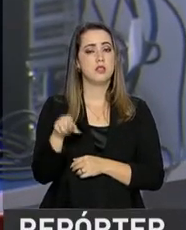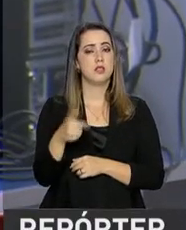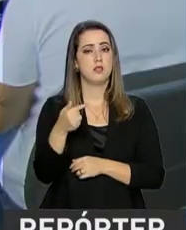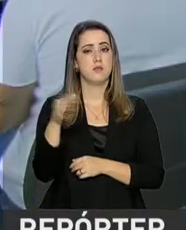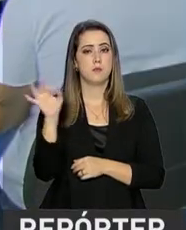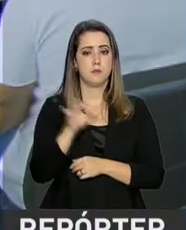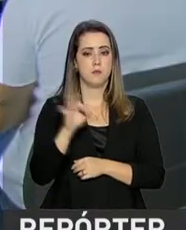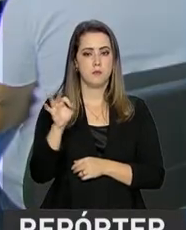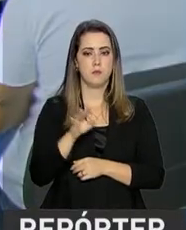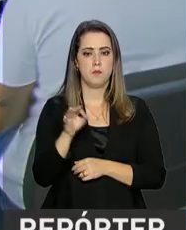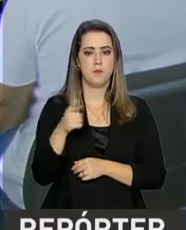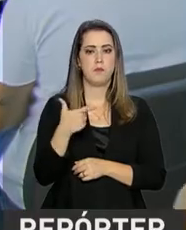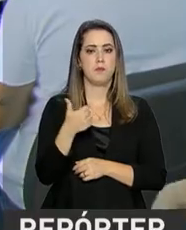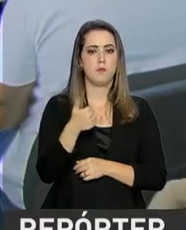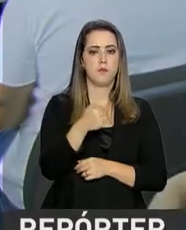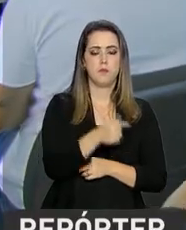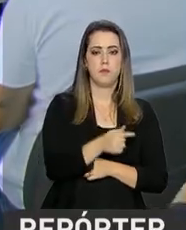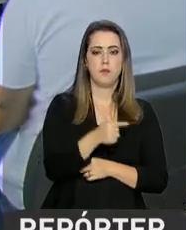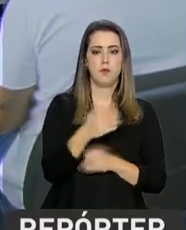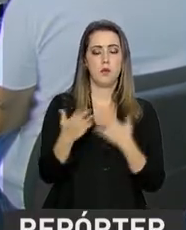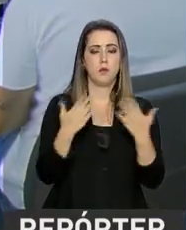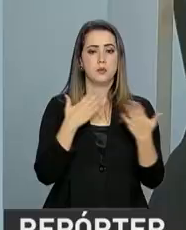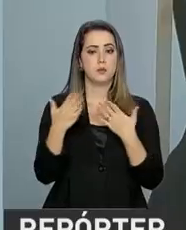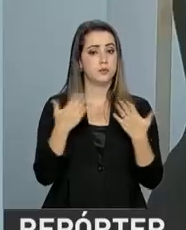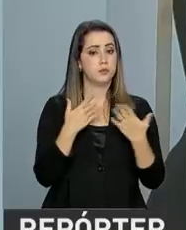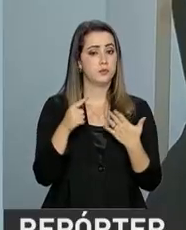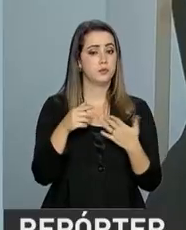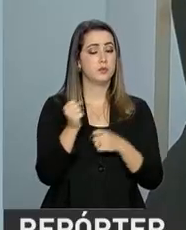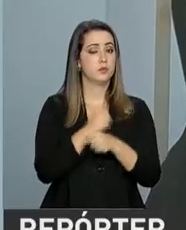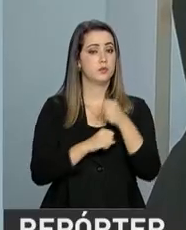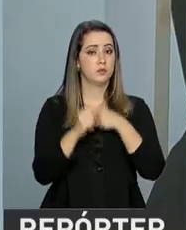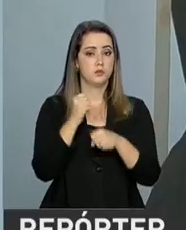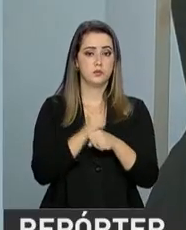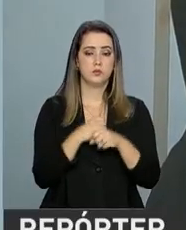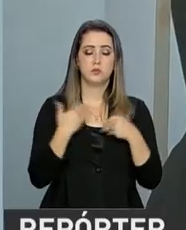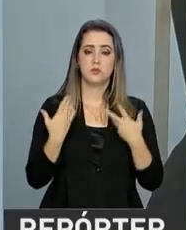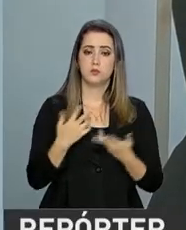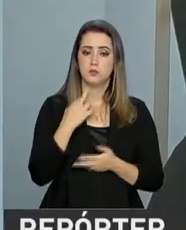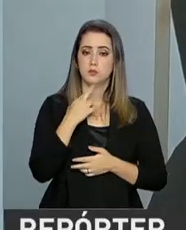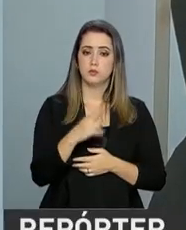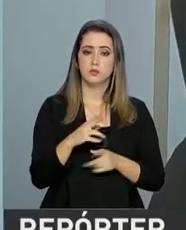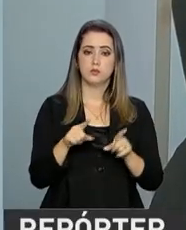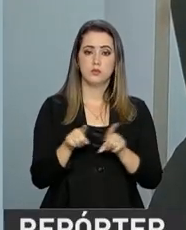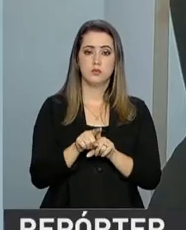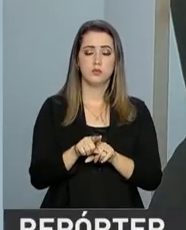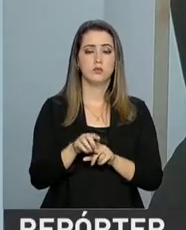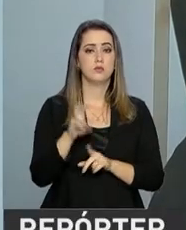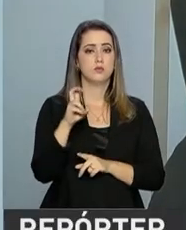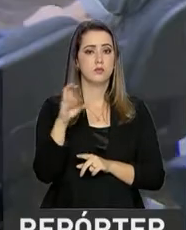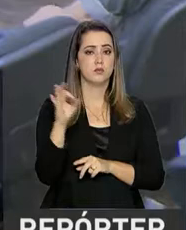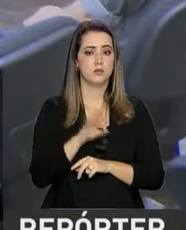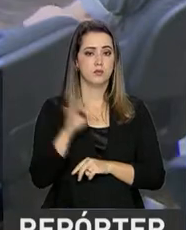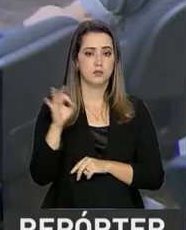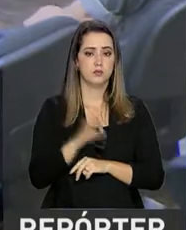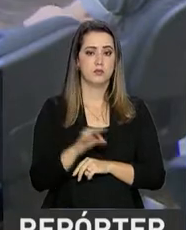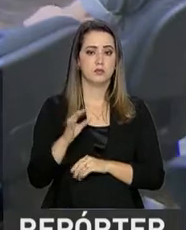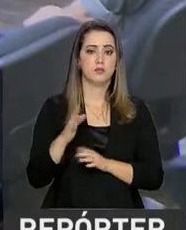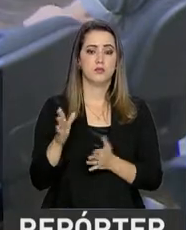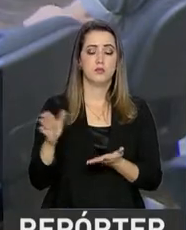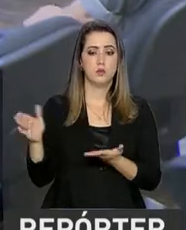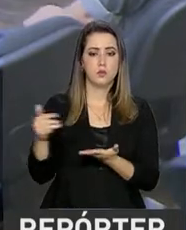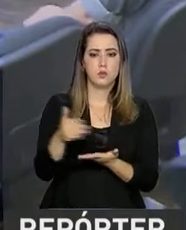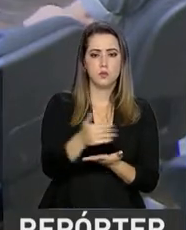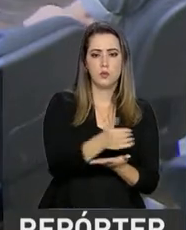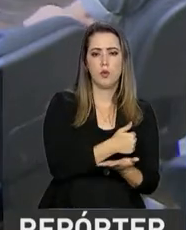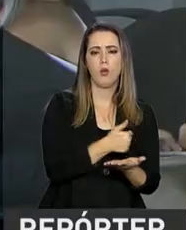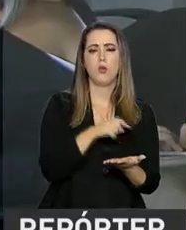36,7% em 2017, em relação ao ano anterior, e responderam por mais de 5% das admissões